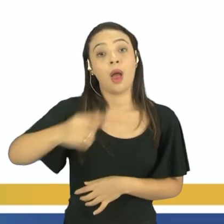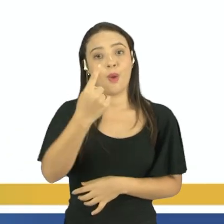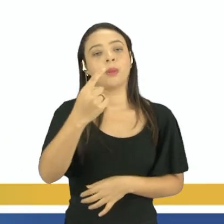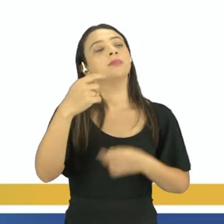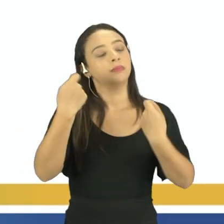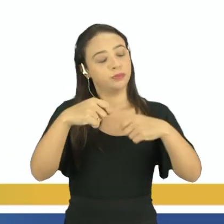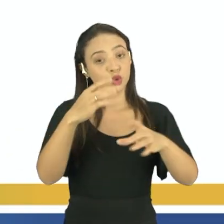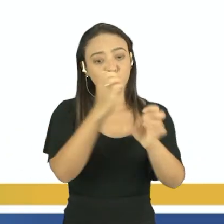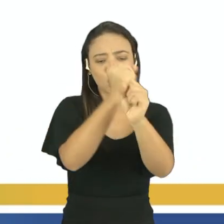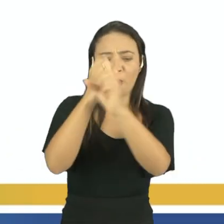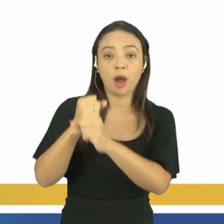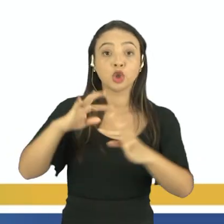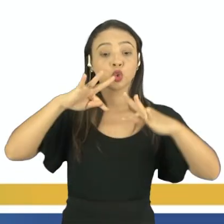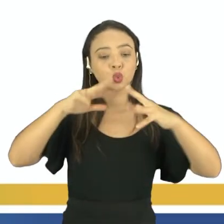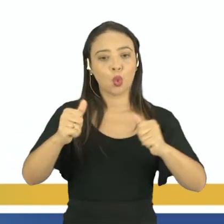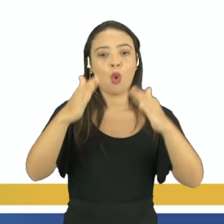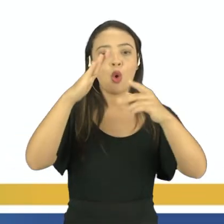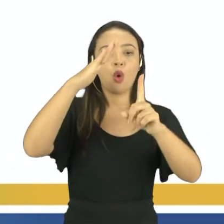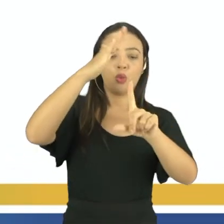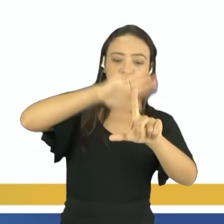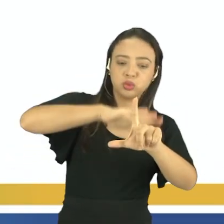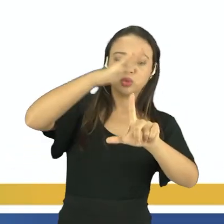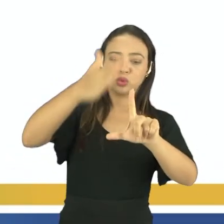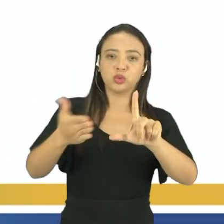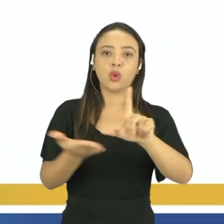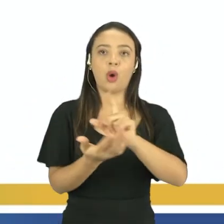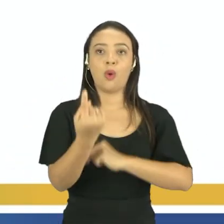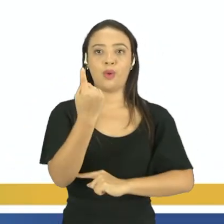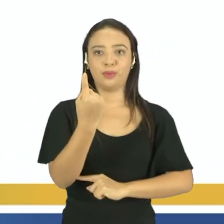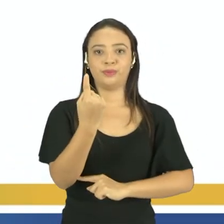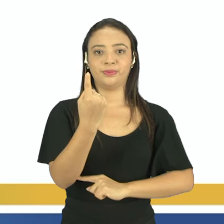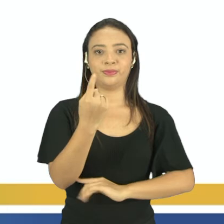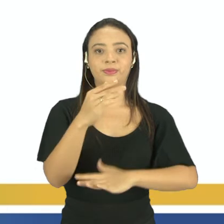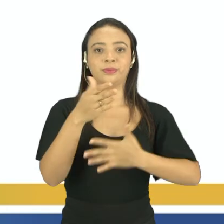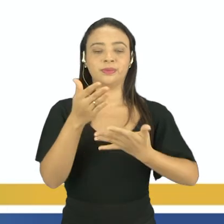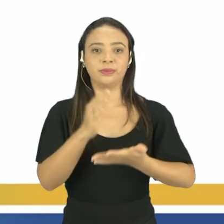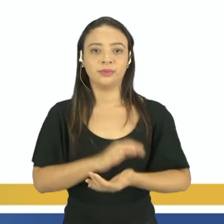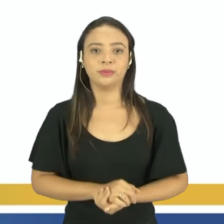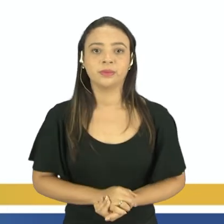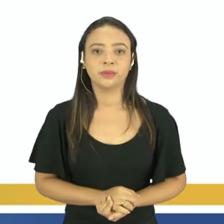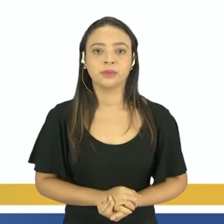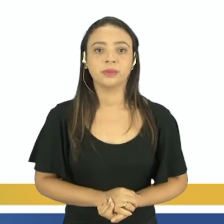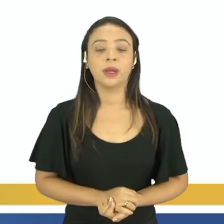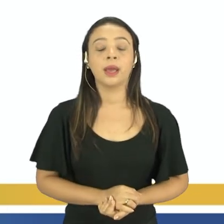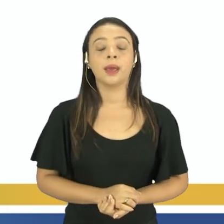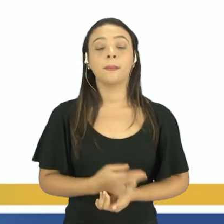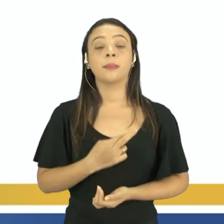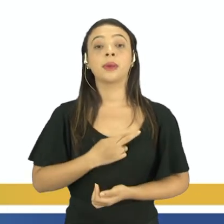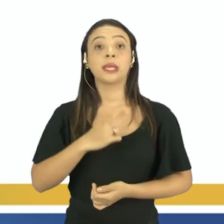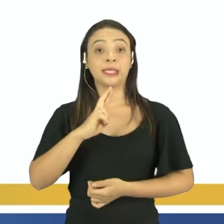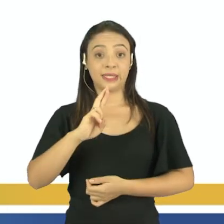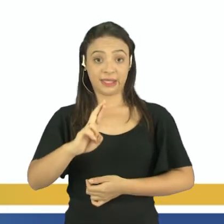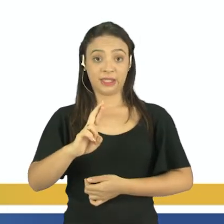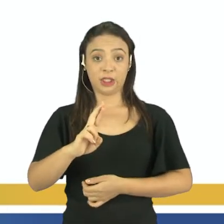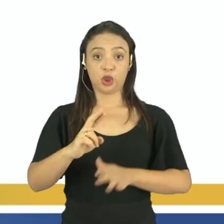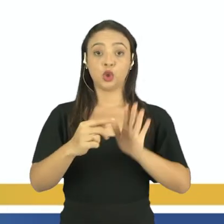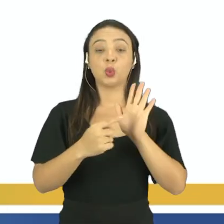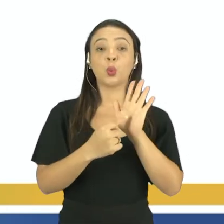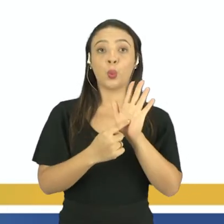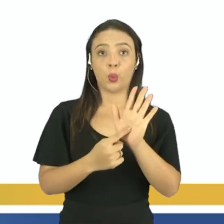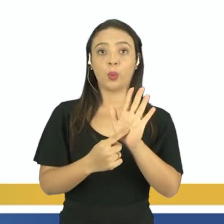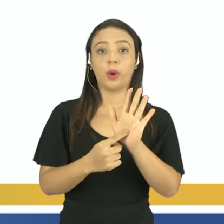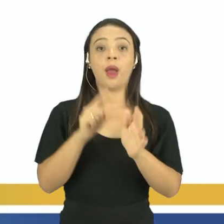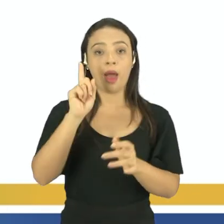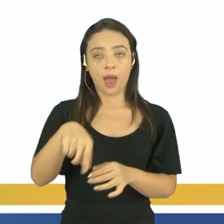do lote 1. Observem que o lote 1, gente, é representado por uma figura aí que é um quadrilátero, né?